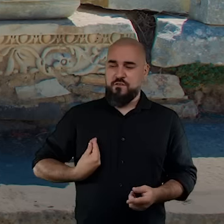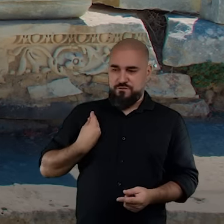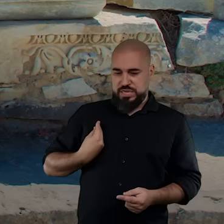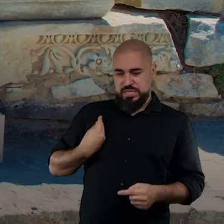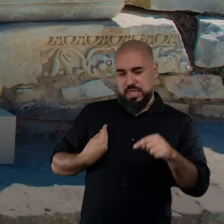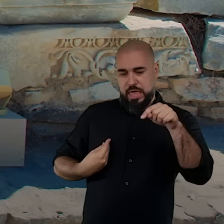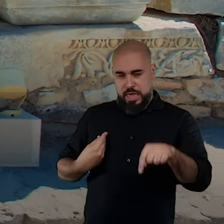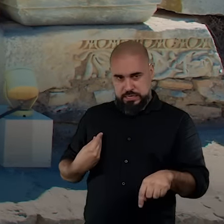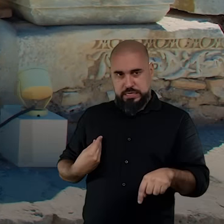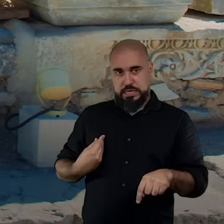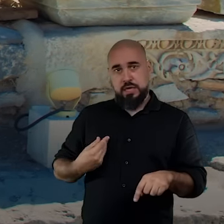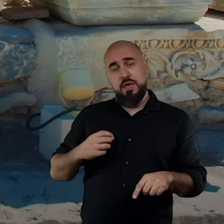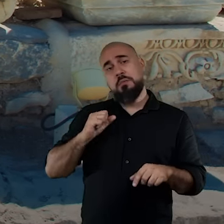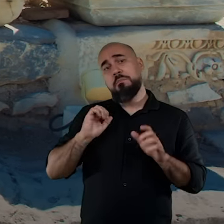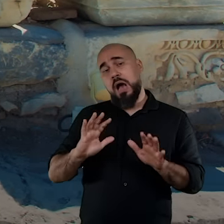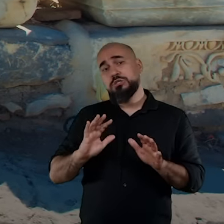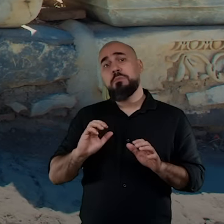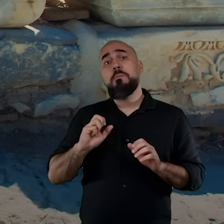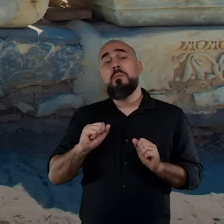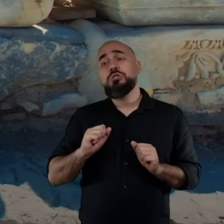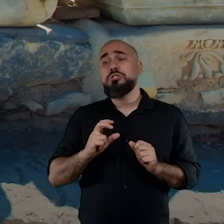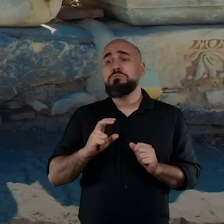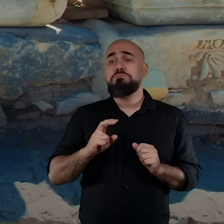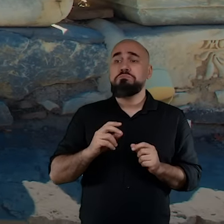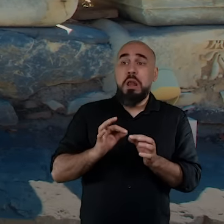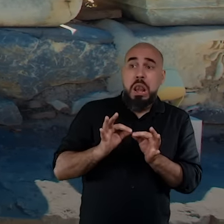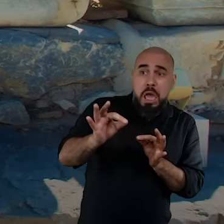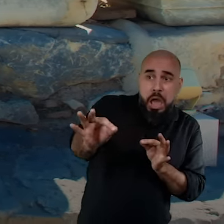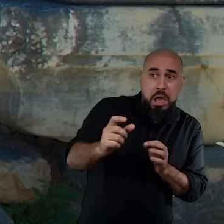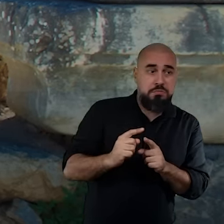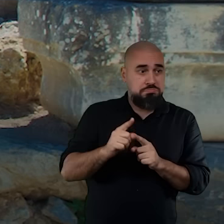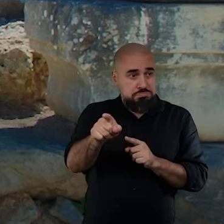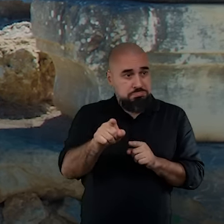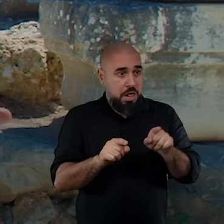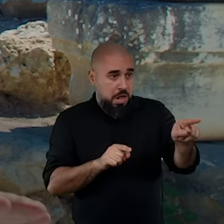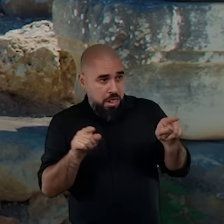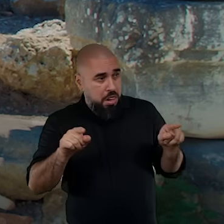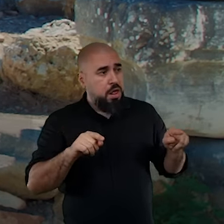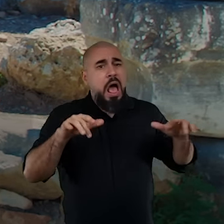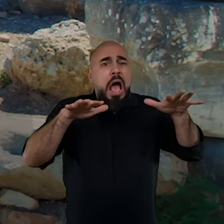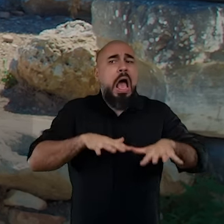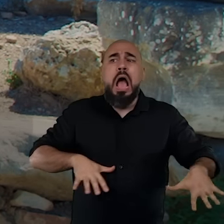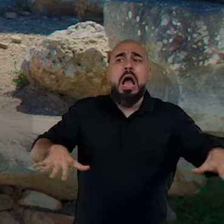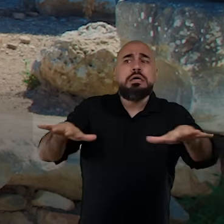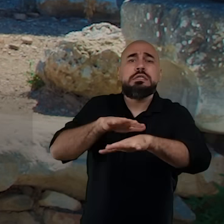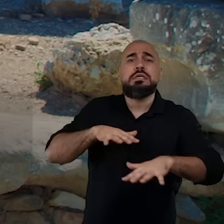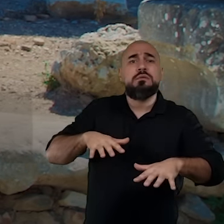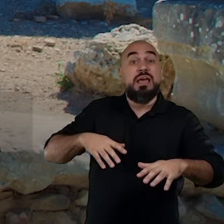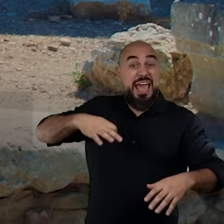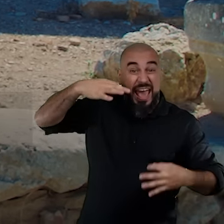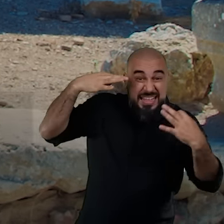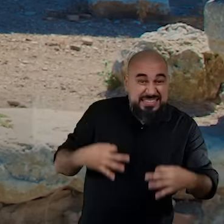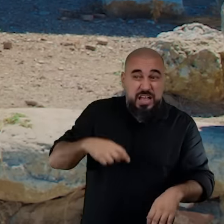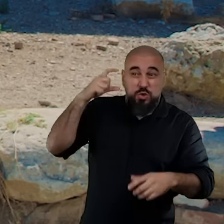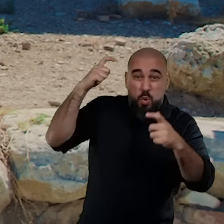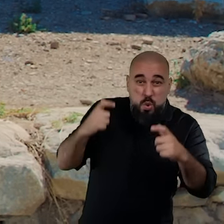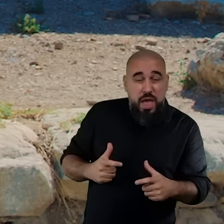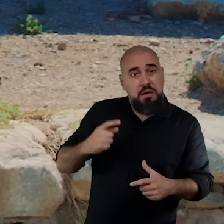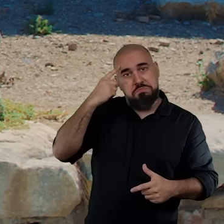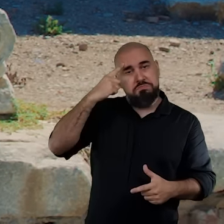aqui, mas pode ter sido 500 metros para lá, 200 metros para baixo, em alguma área aqui. Você se lembra que no